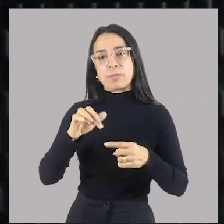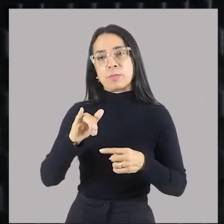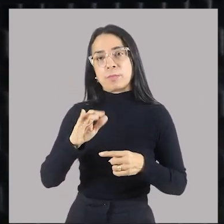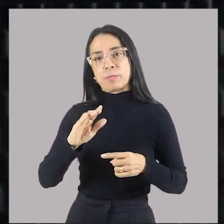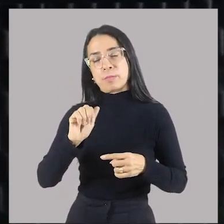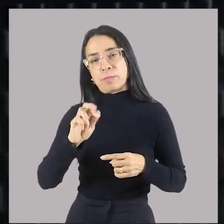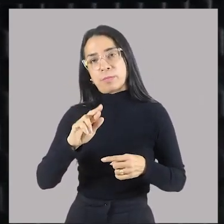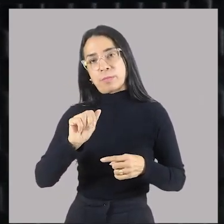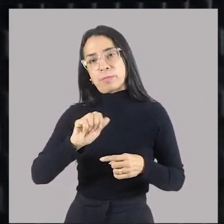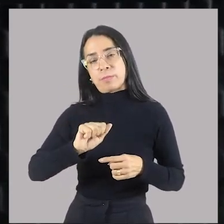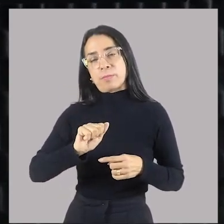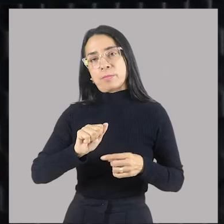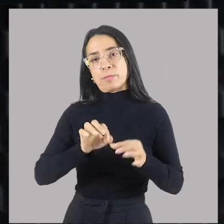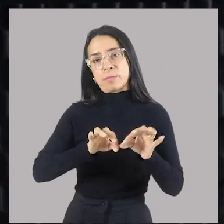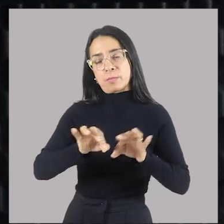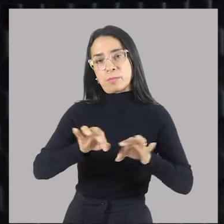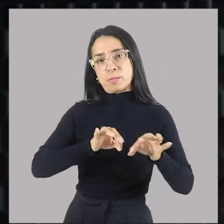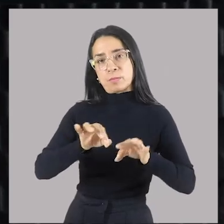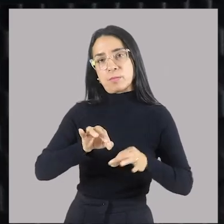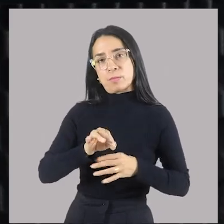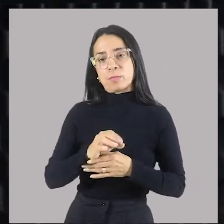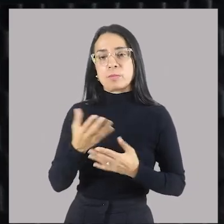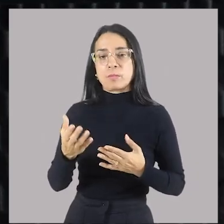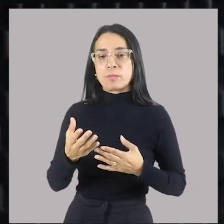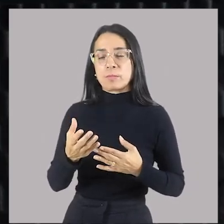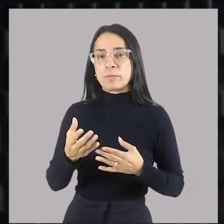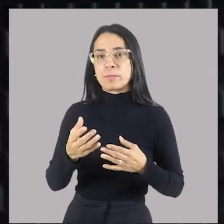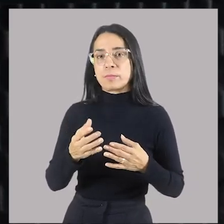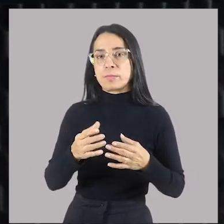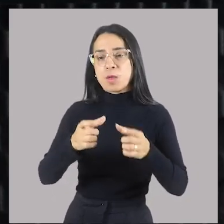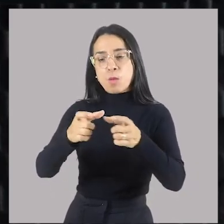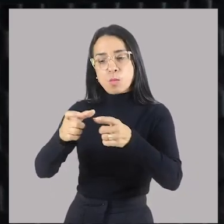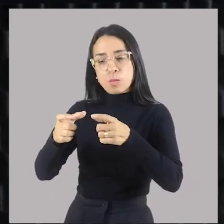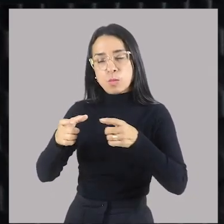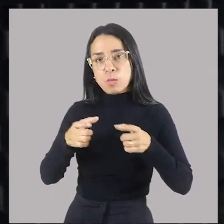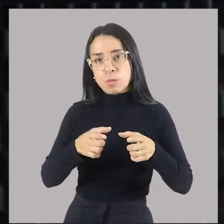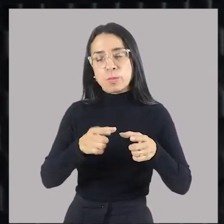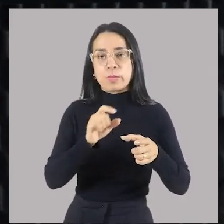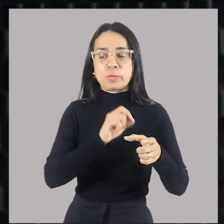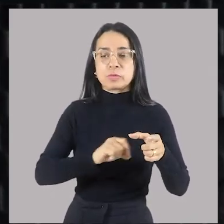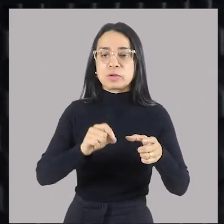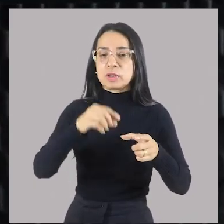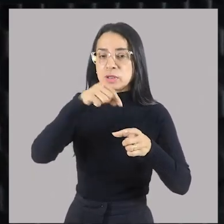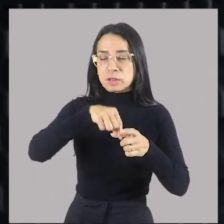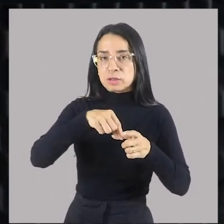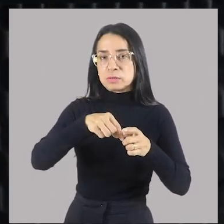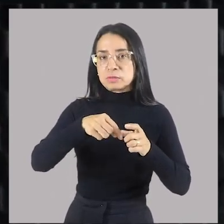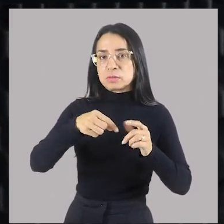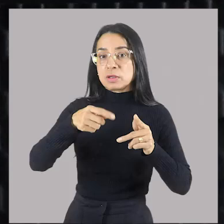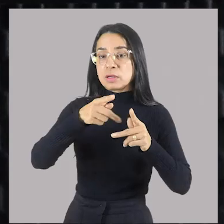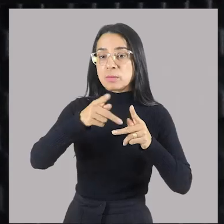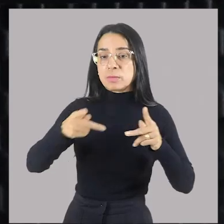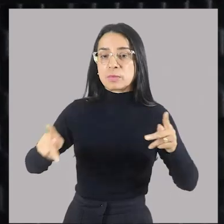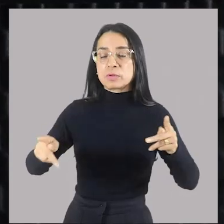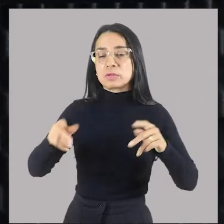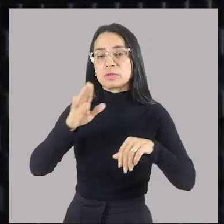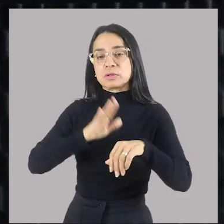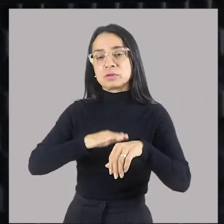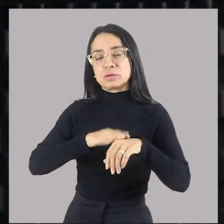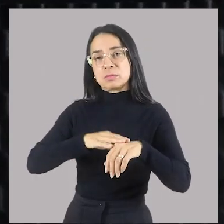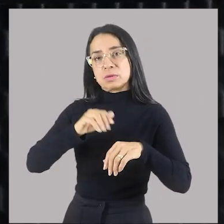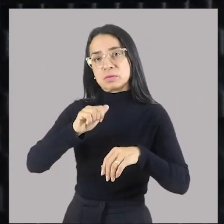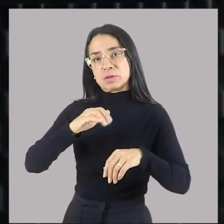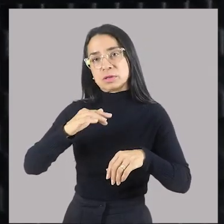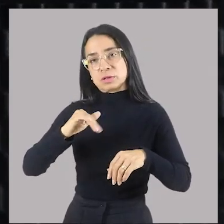musculares elas são divididas em sarcômeros e dentro desses sarcômeros tem proteínas chamadas actina e